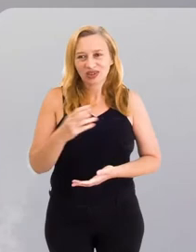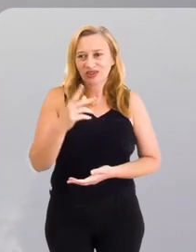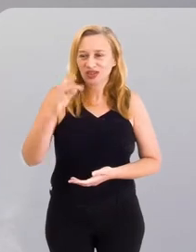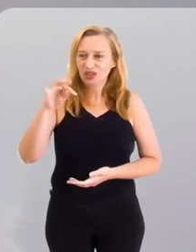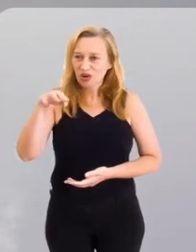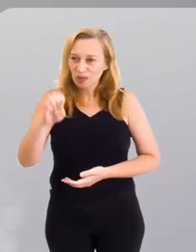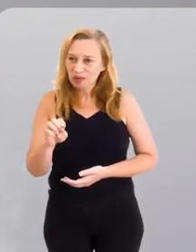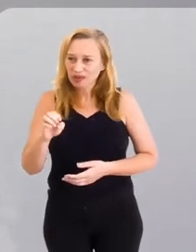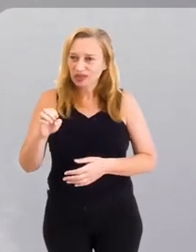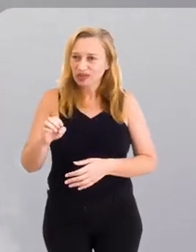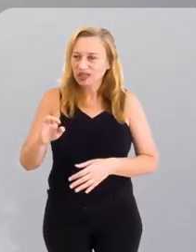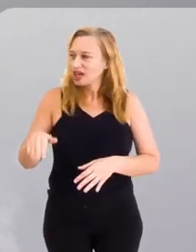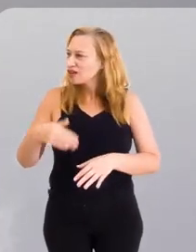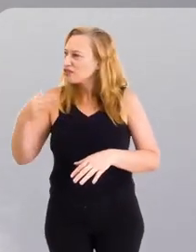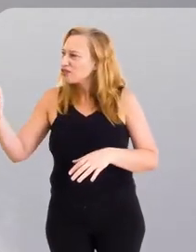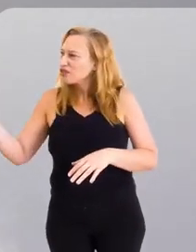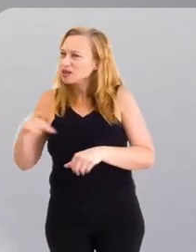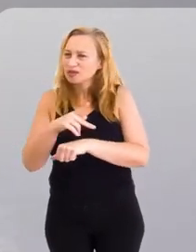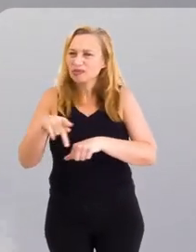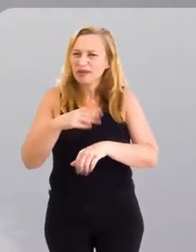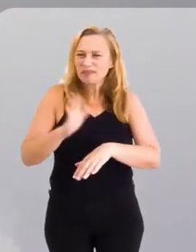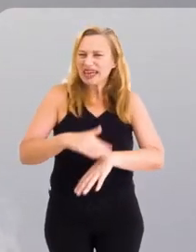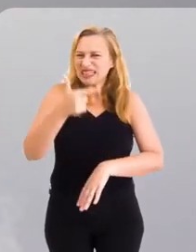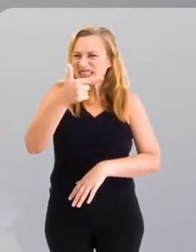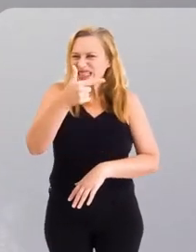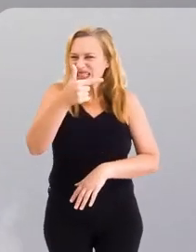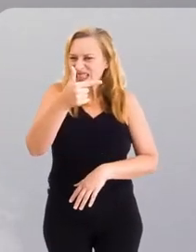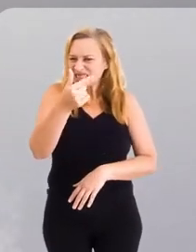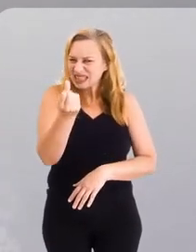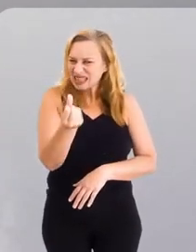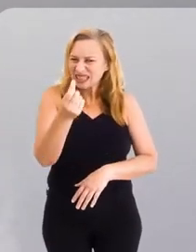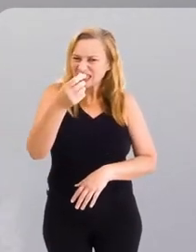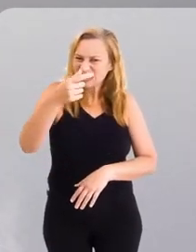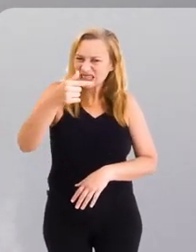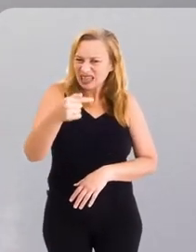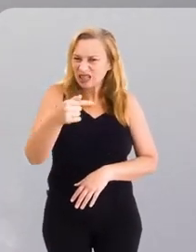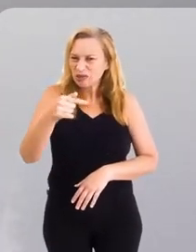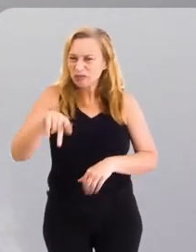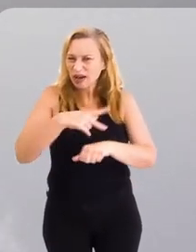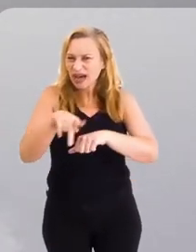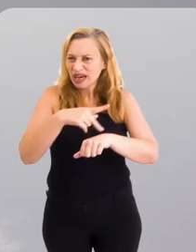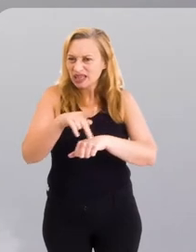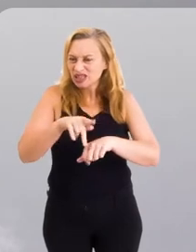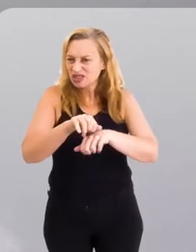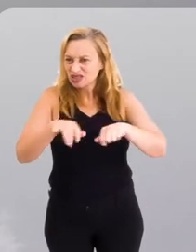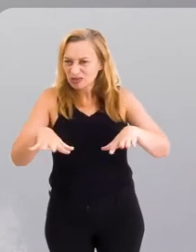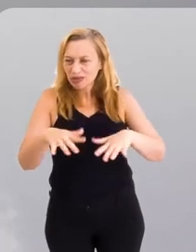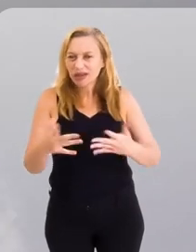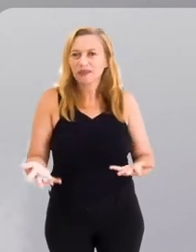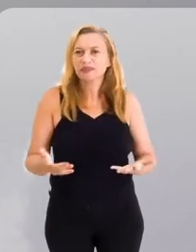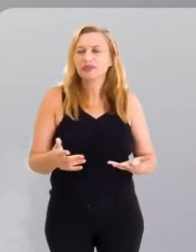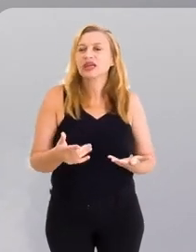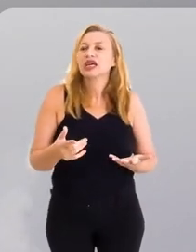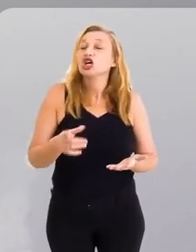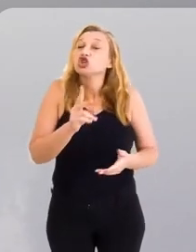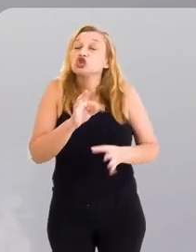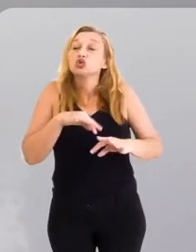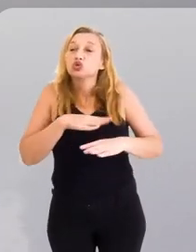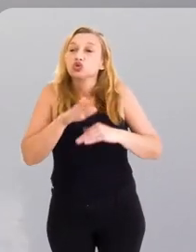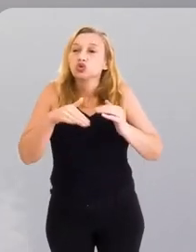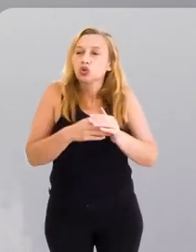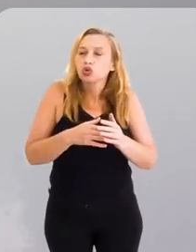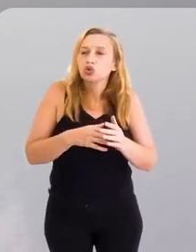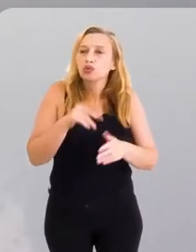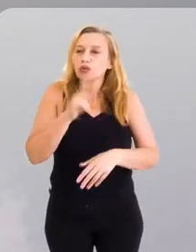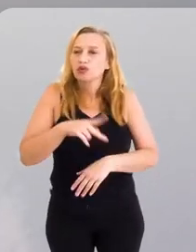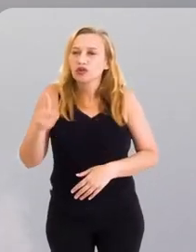instituição internacional, está hoje em mais de 60 países, tem mais de 90 sedes no Brasil. Ela tem uma peculiaridade: